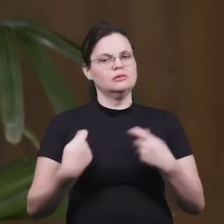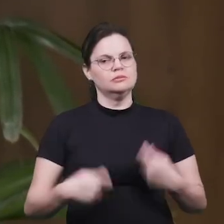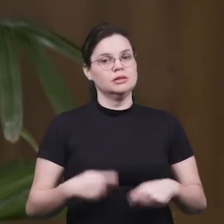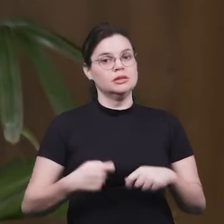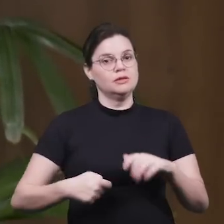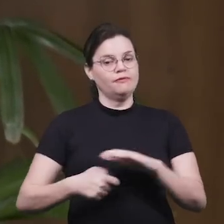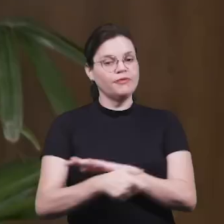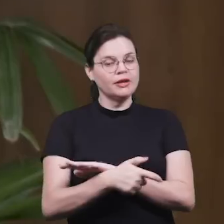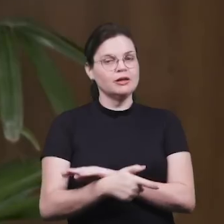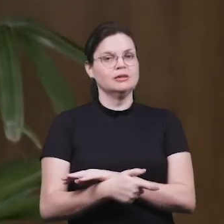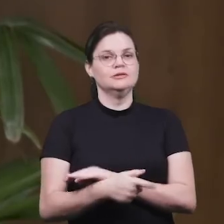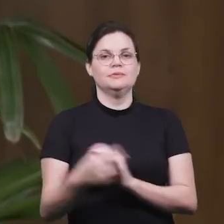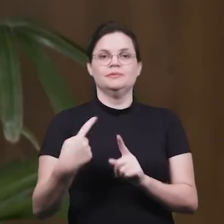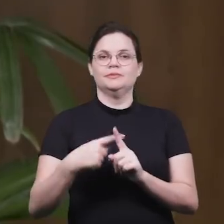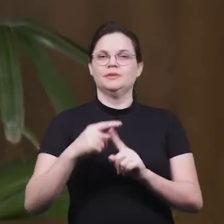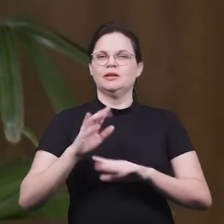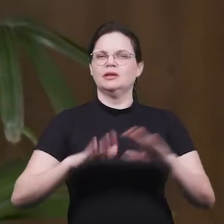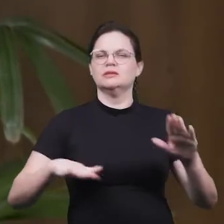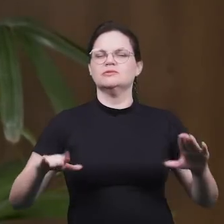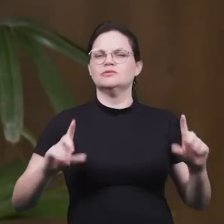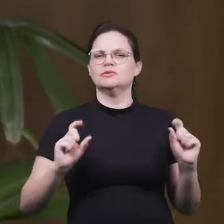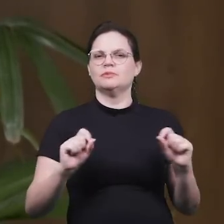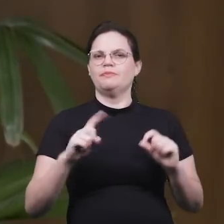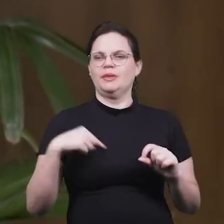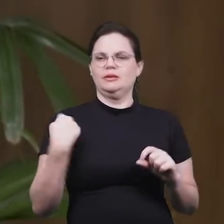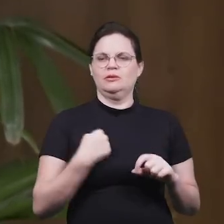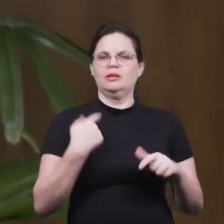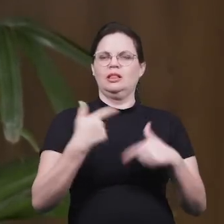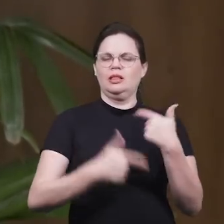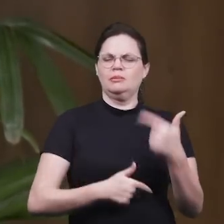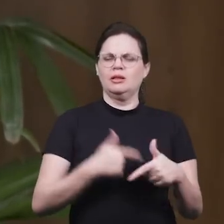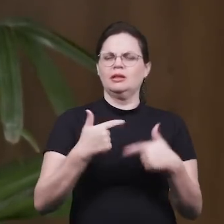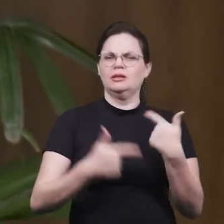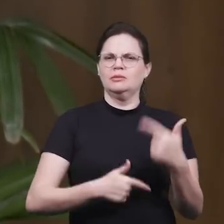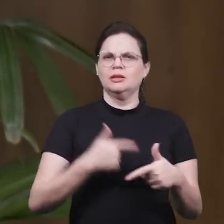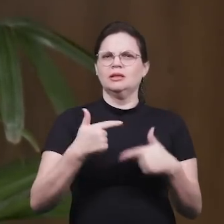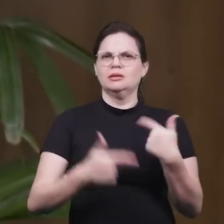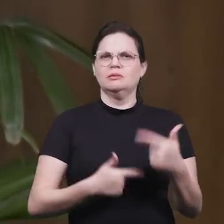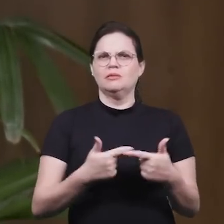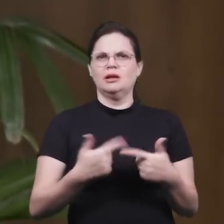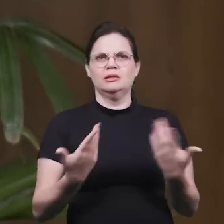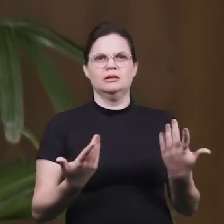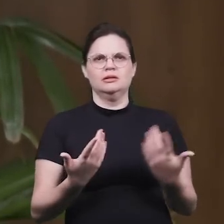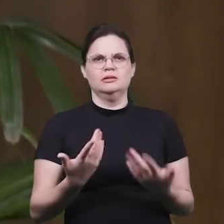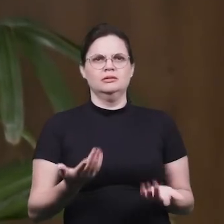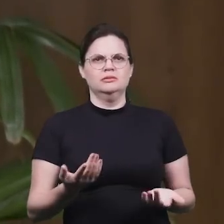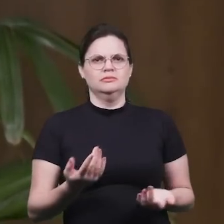porque muitas vezes quando nós trabalhamos por um salário, que é